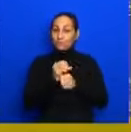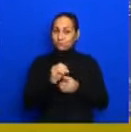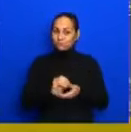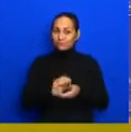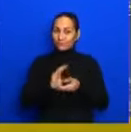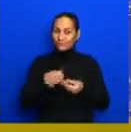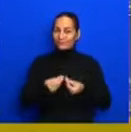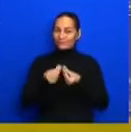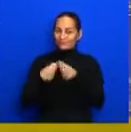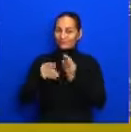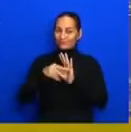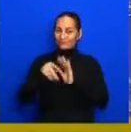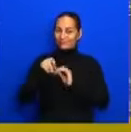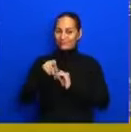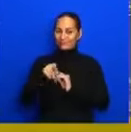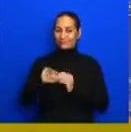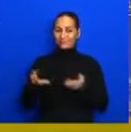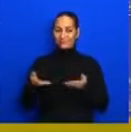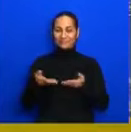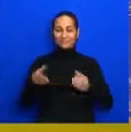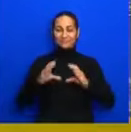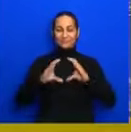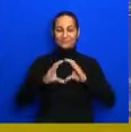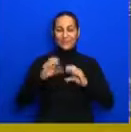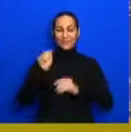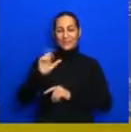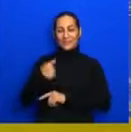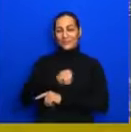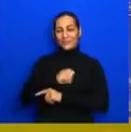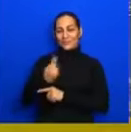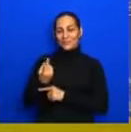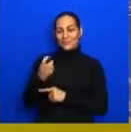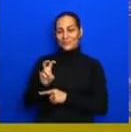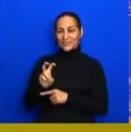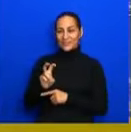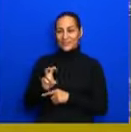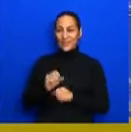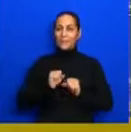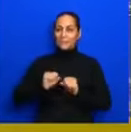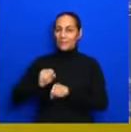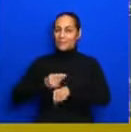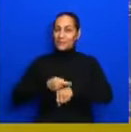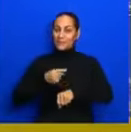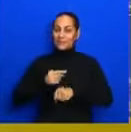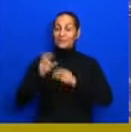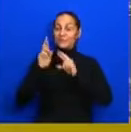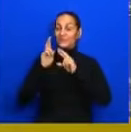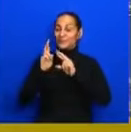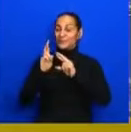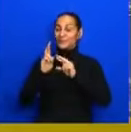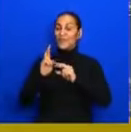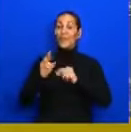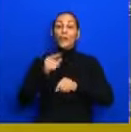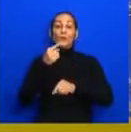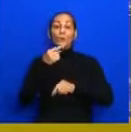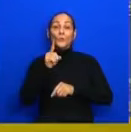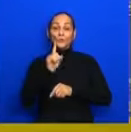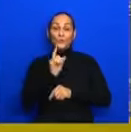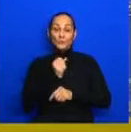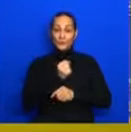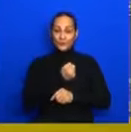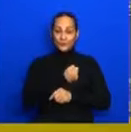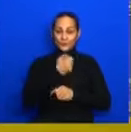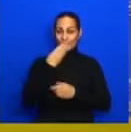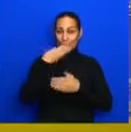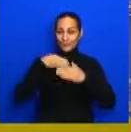acumulado, pode sair para você hoje. Bola azul 15, azul número 15. Pode ser agora, estamos na torcida, o sétimo e último